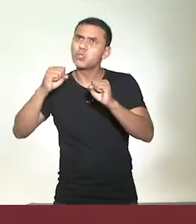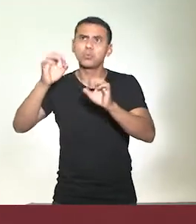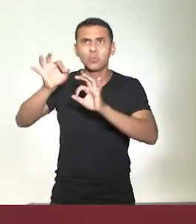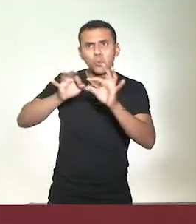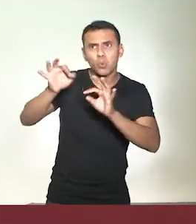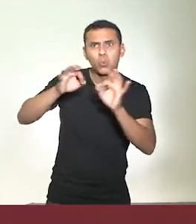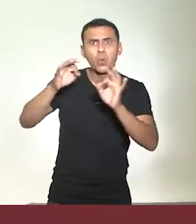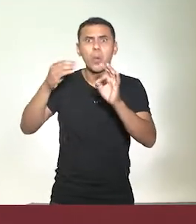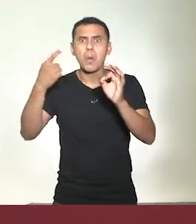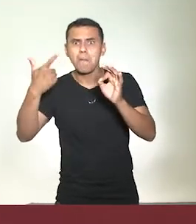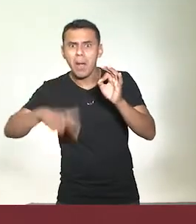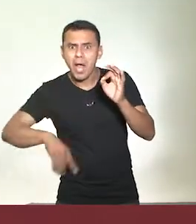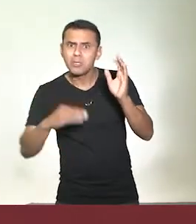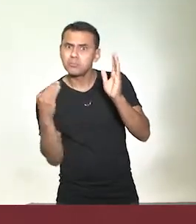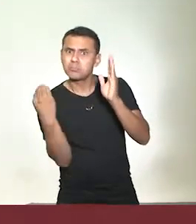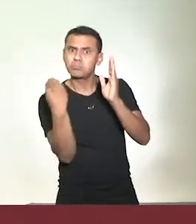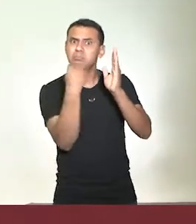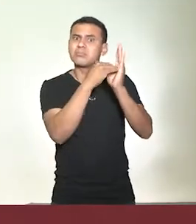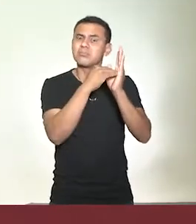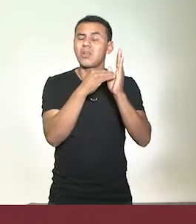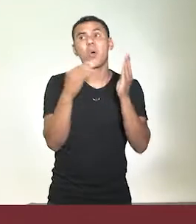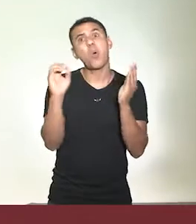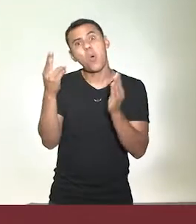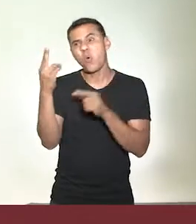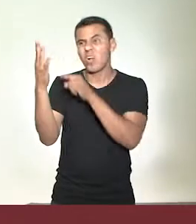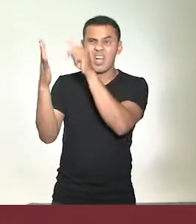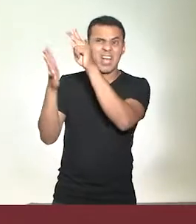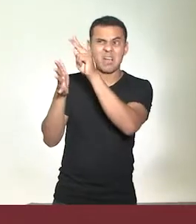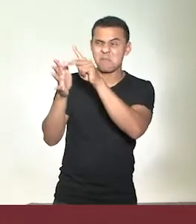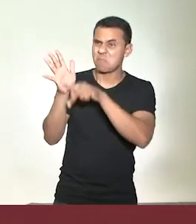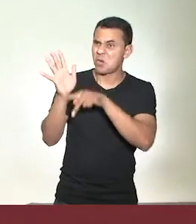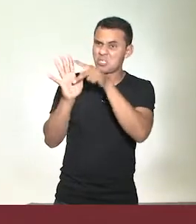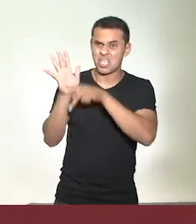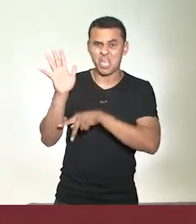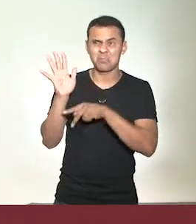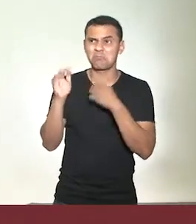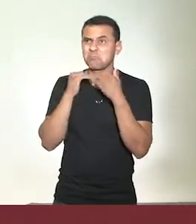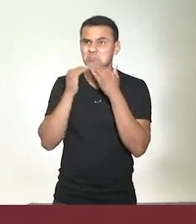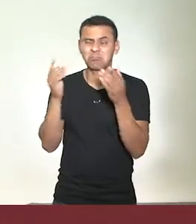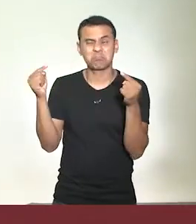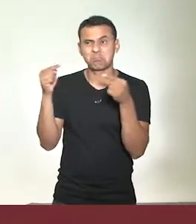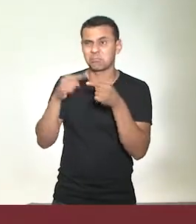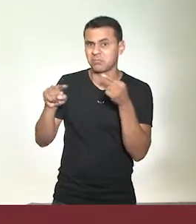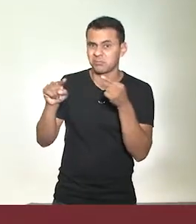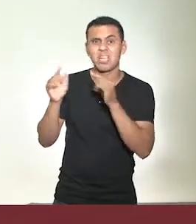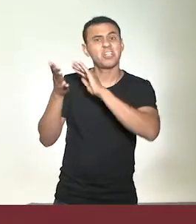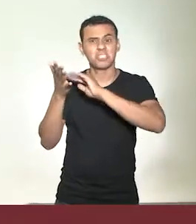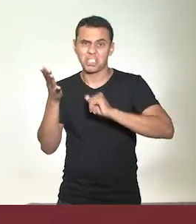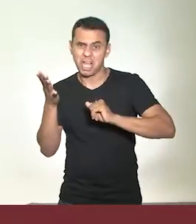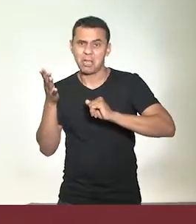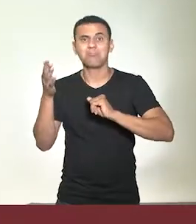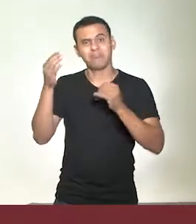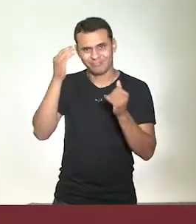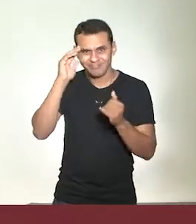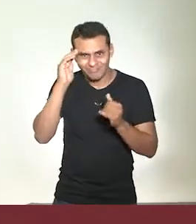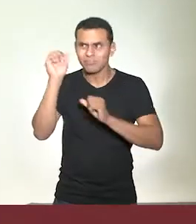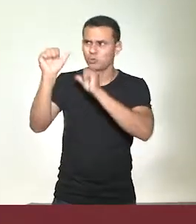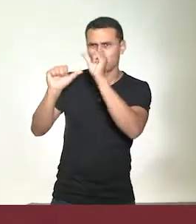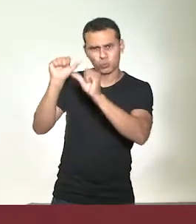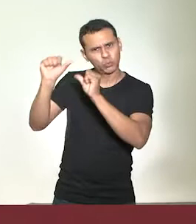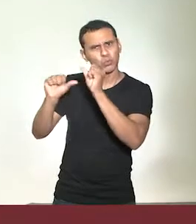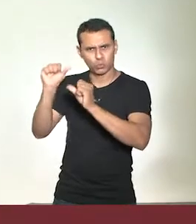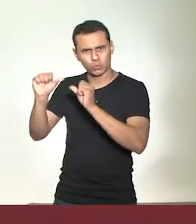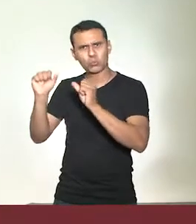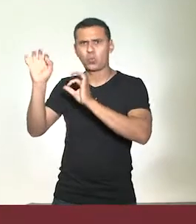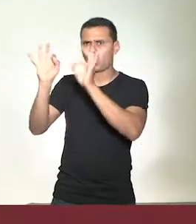ou até mesmo mas foram aqueles projetos que não avançaram EA gente tenha que rever o que é que tá acontecendo nesse